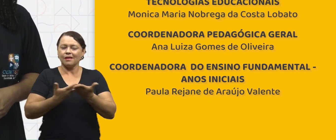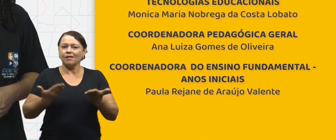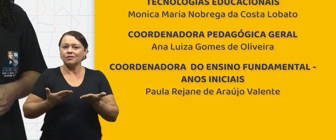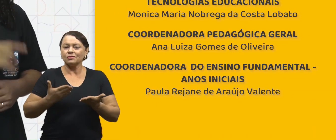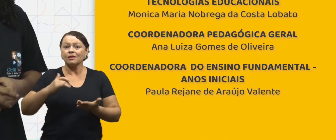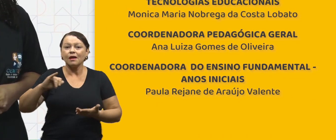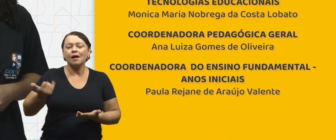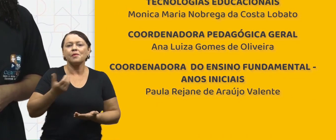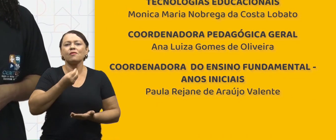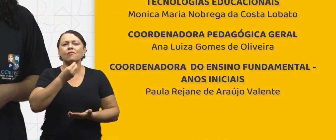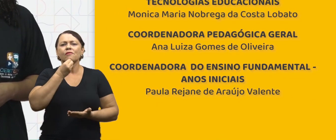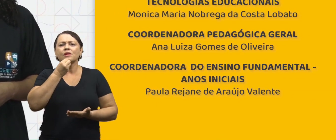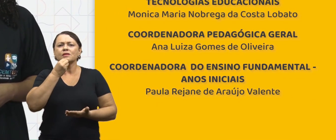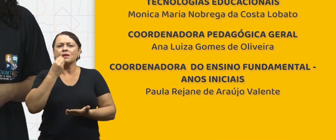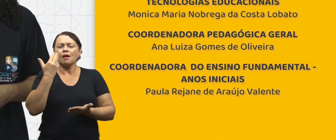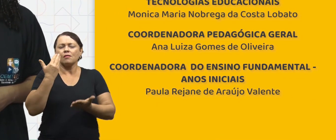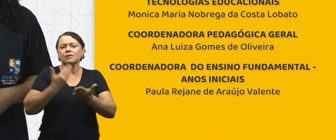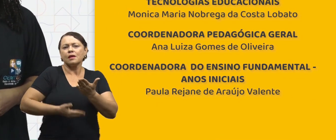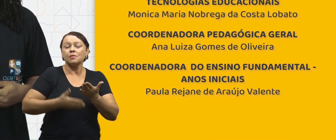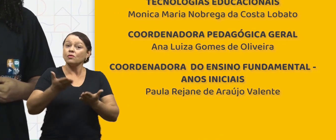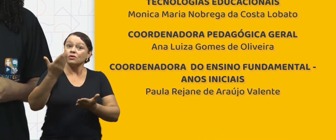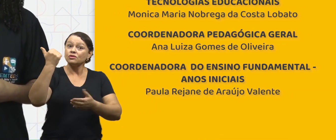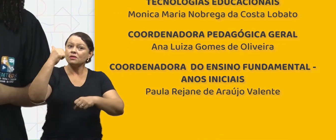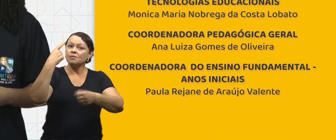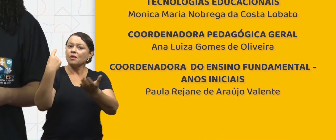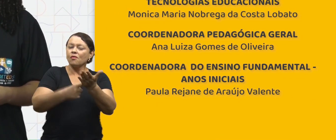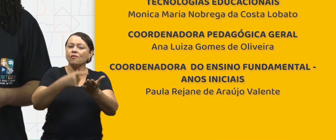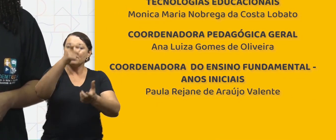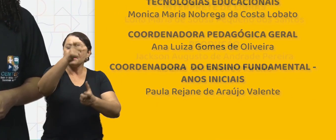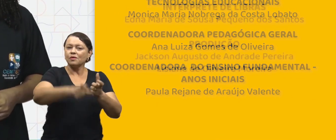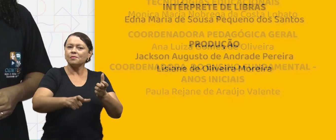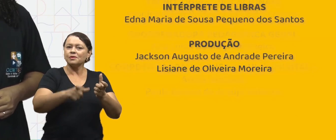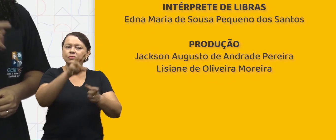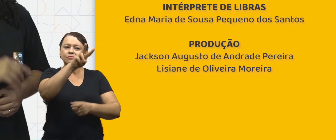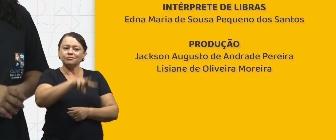acabou e chame alguém para jogar o jogo da velha com você. Vai ser muito